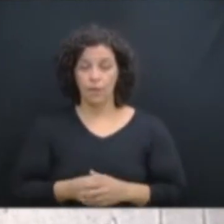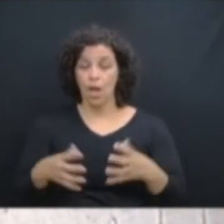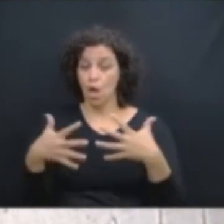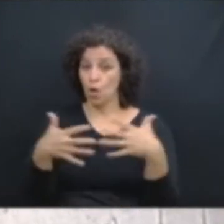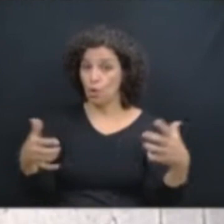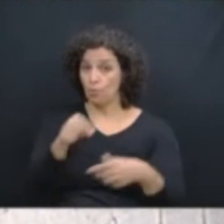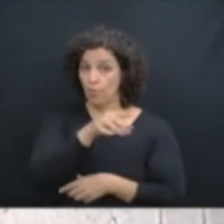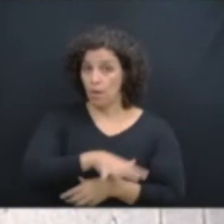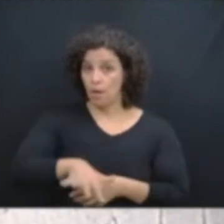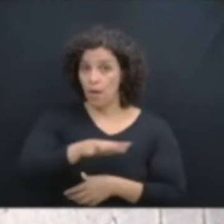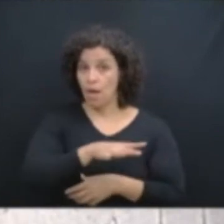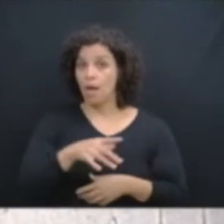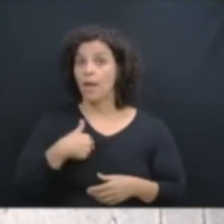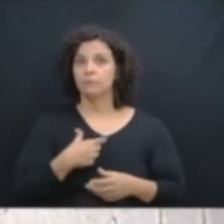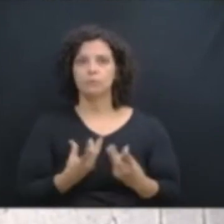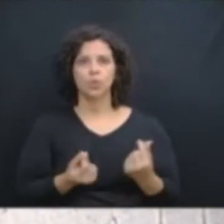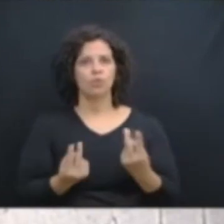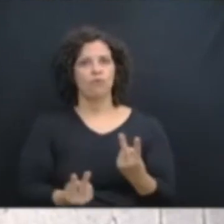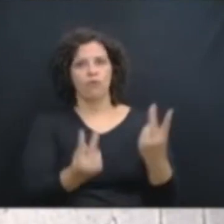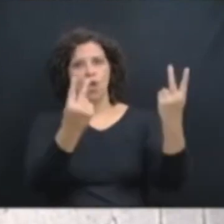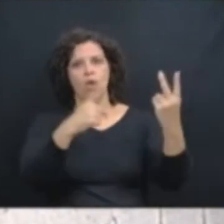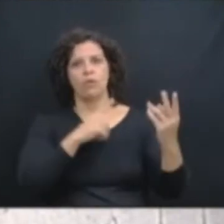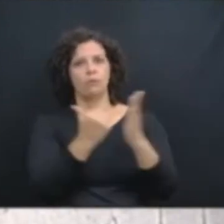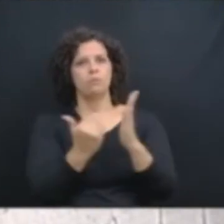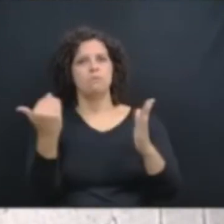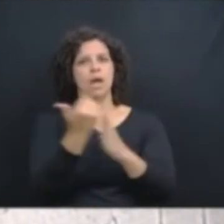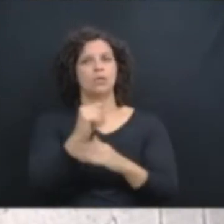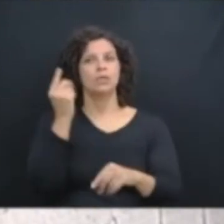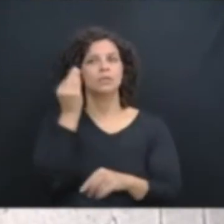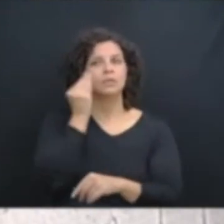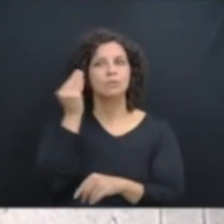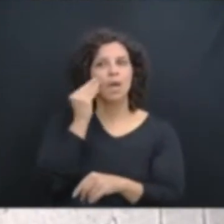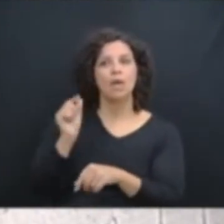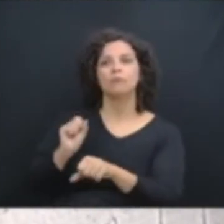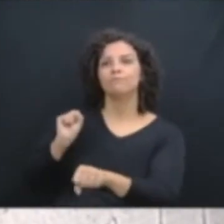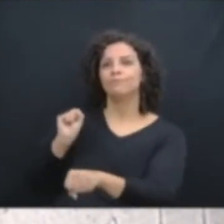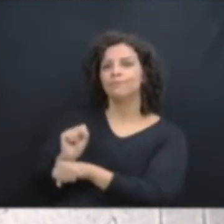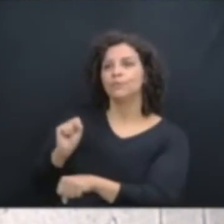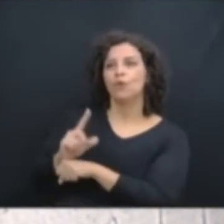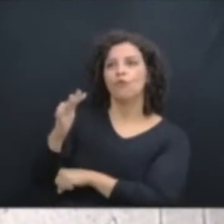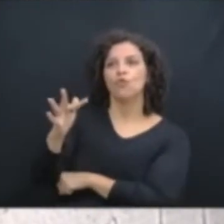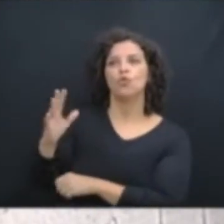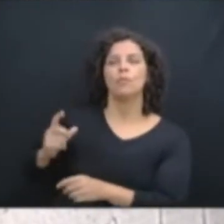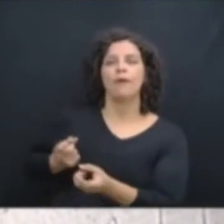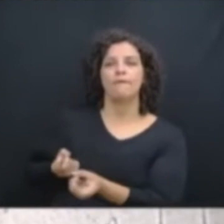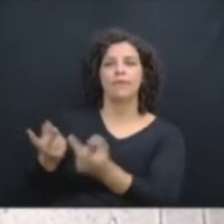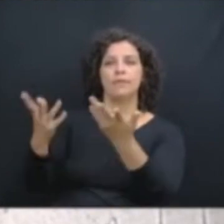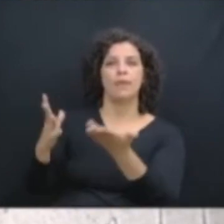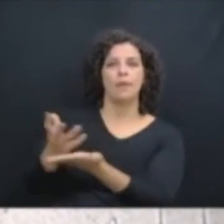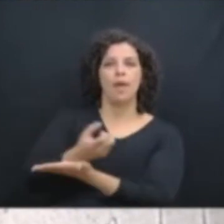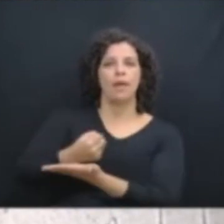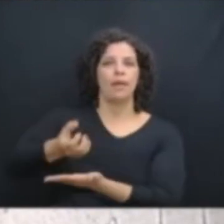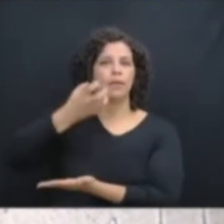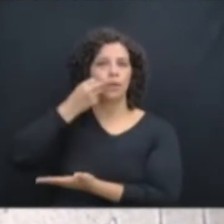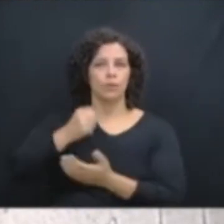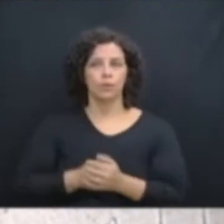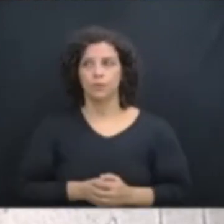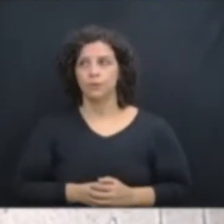da Copel é muito e muito superior à expectativa que o governo pensa em arrecadar. Só para vocês terem uma